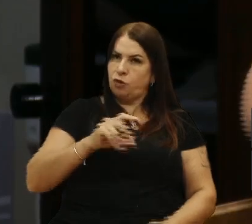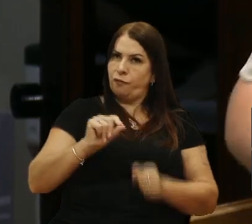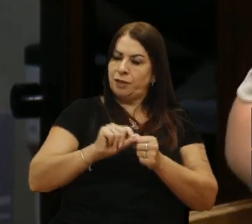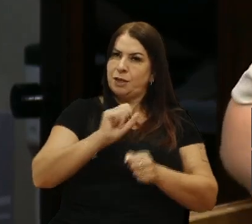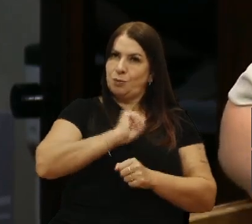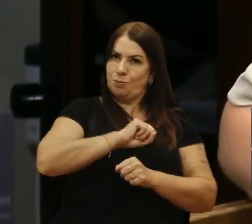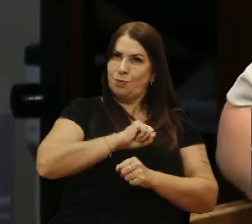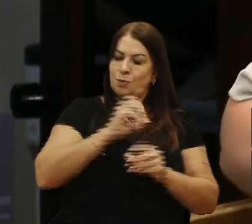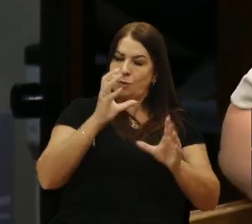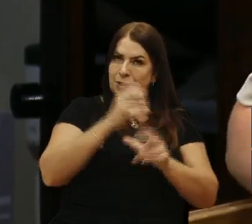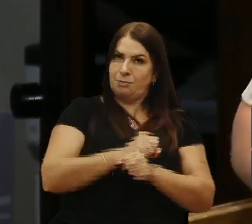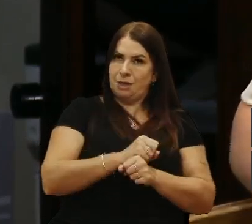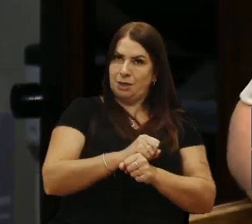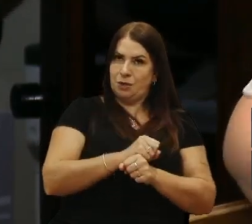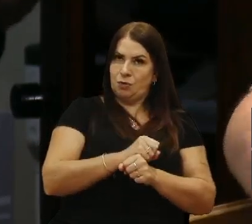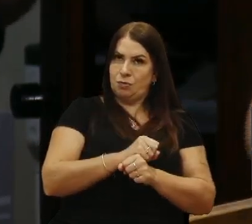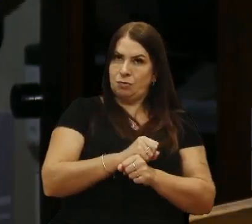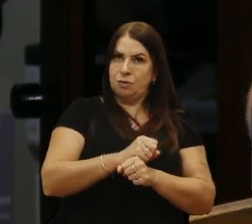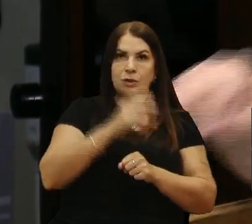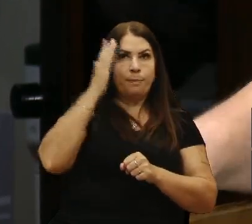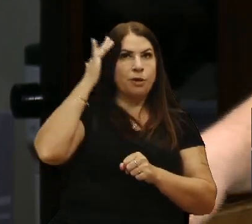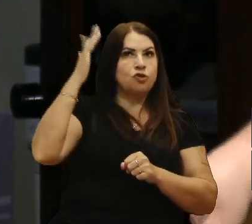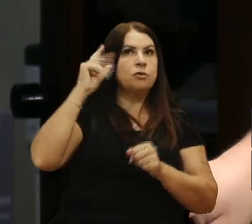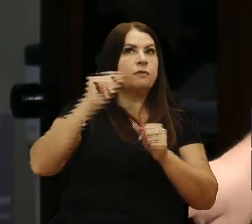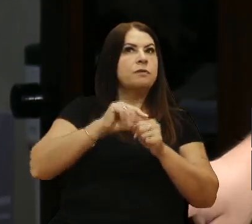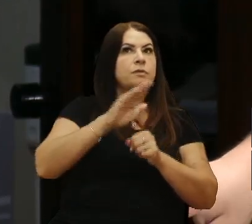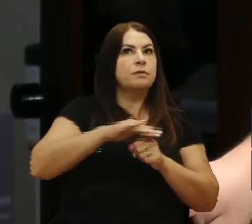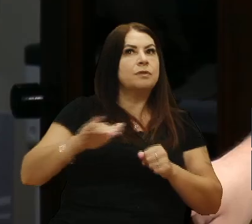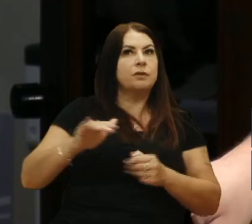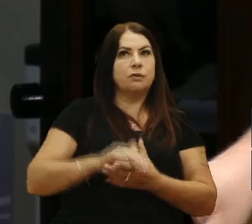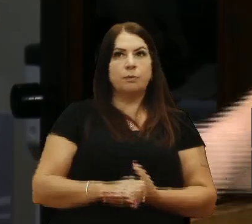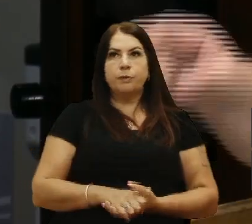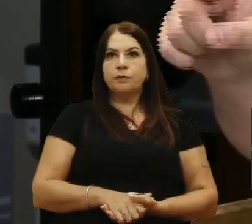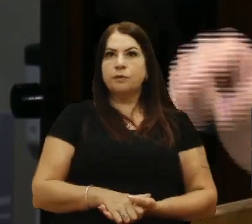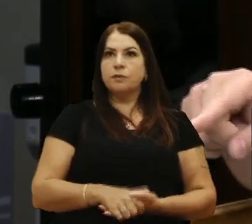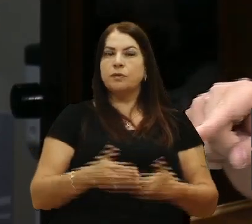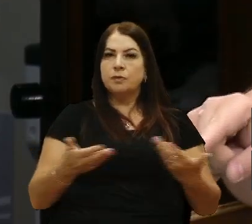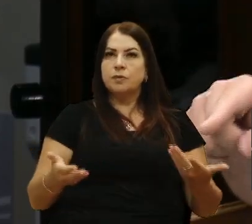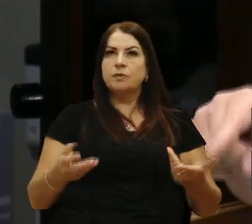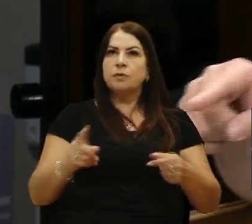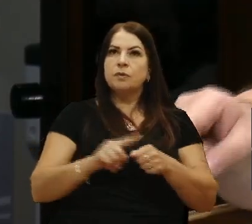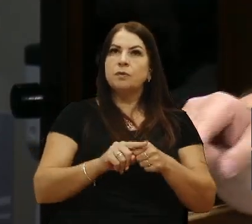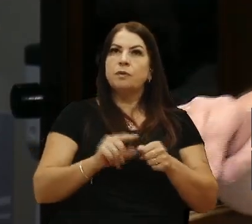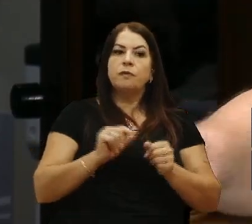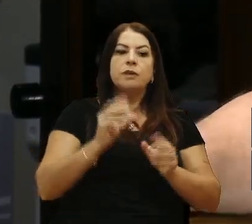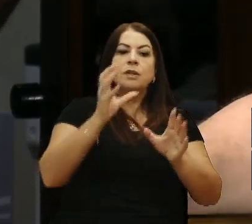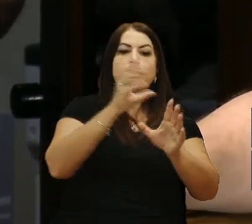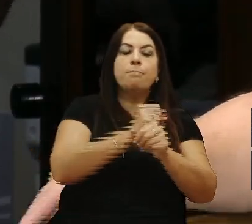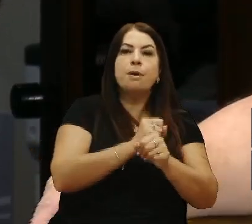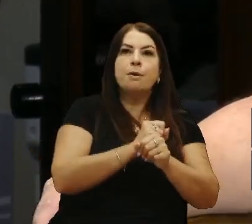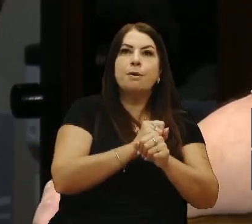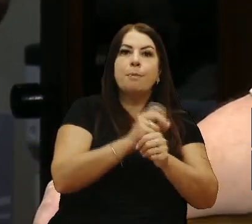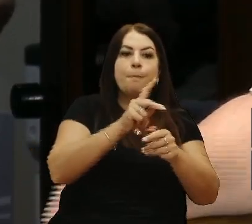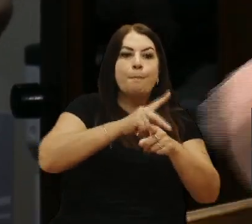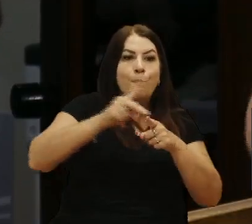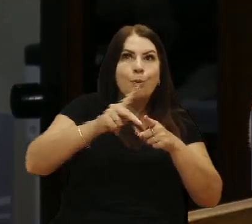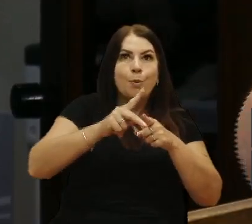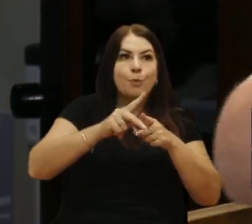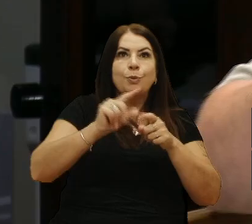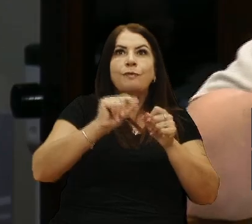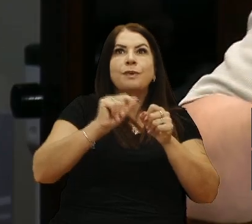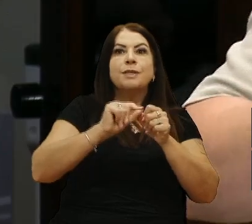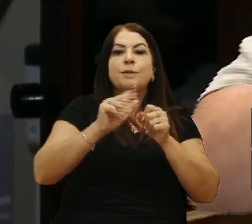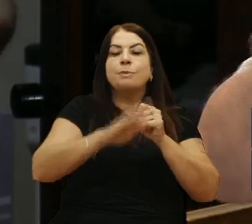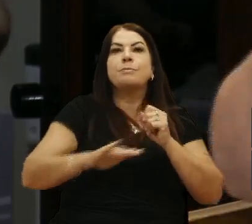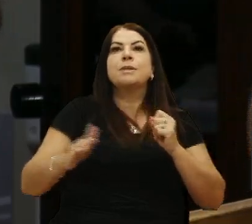com um animal, com um cachorro, imagina o que faria com uma criança. Se faz isso com um animal inocente, que é irracional, o que faria